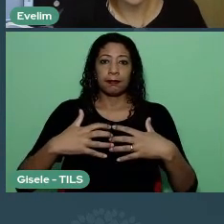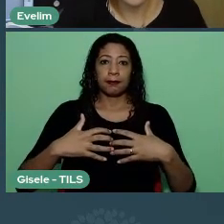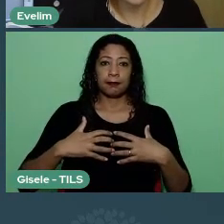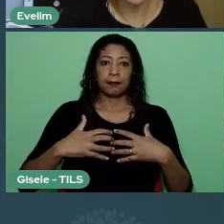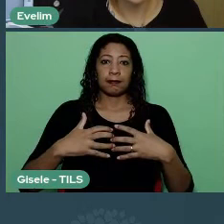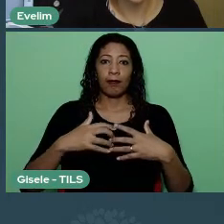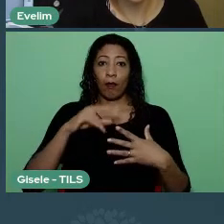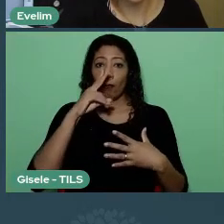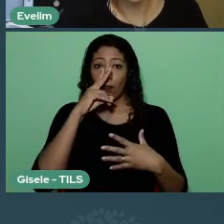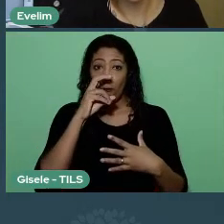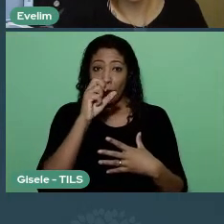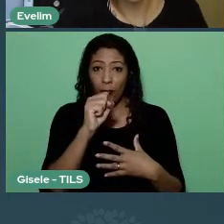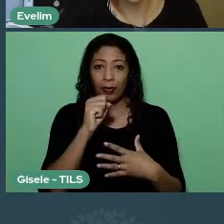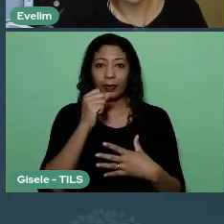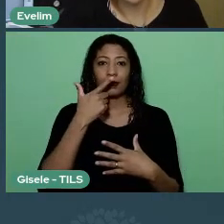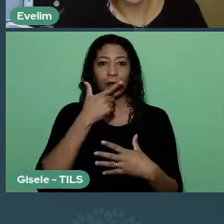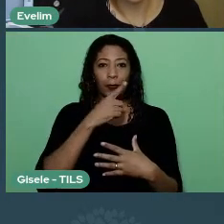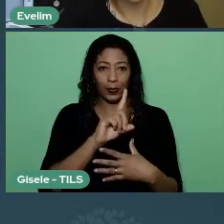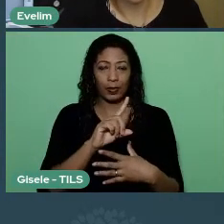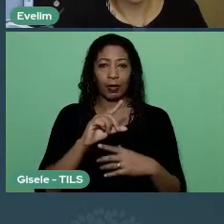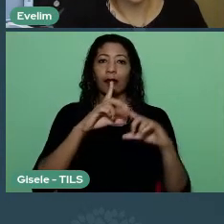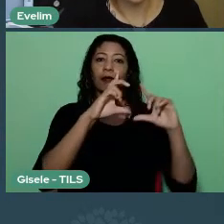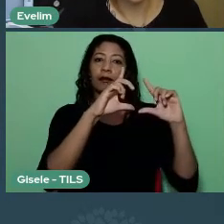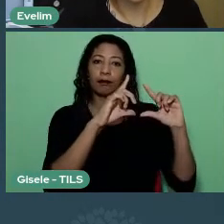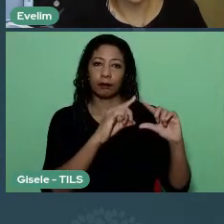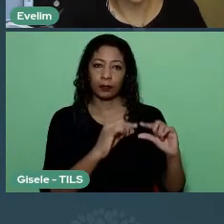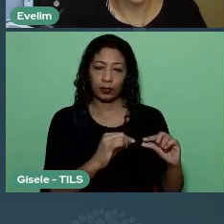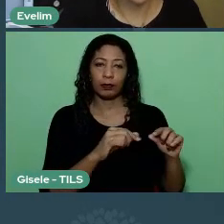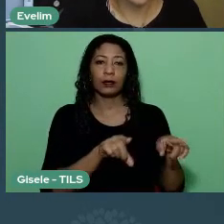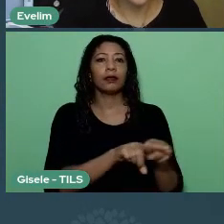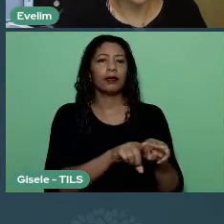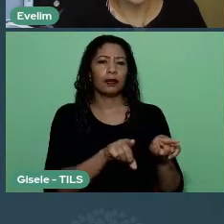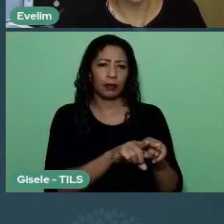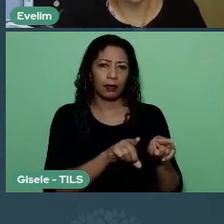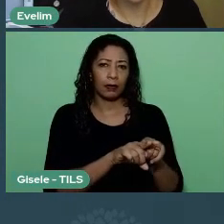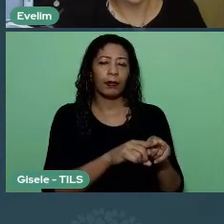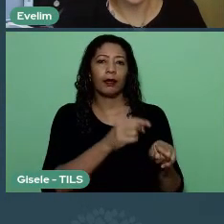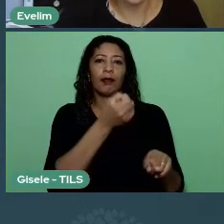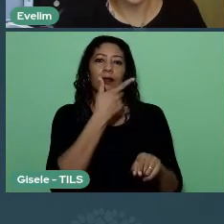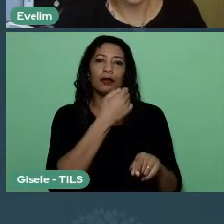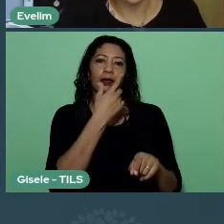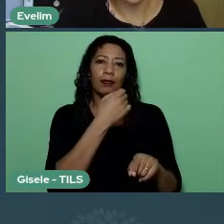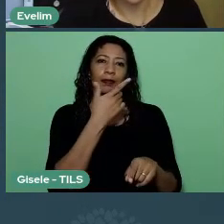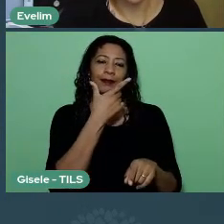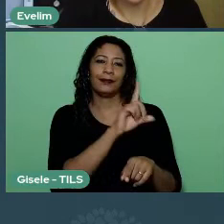e endurance, e reduzir, com isso, muitas doses de medicamentos,